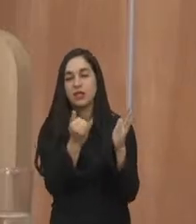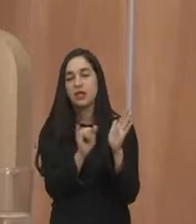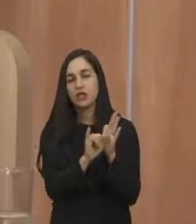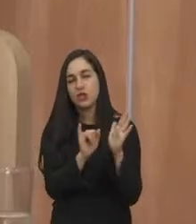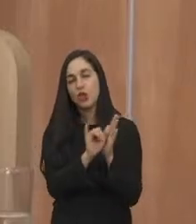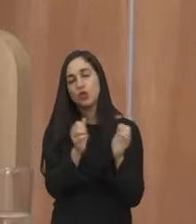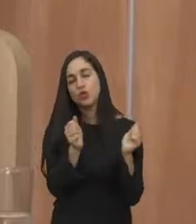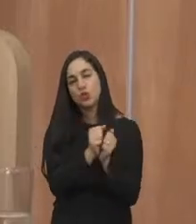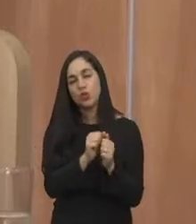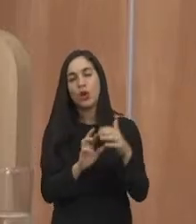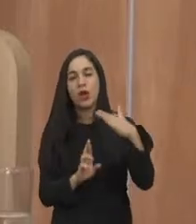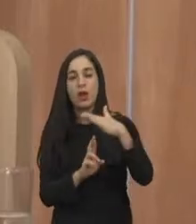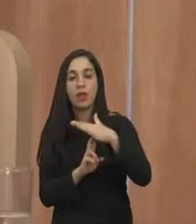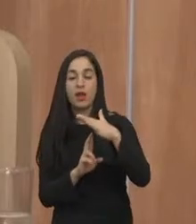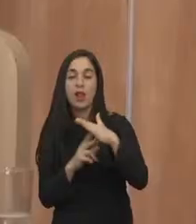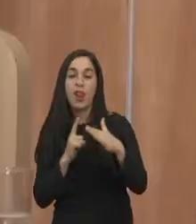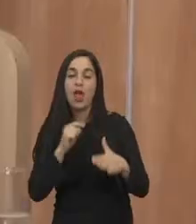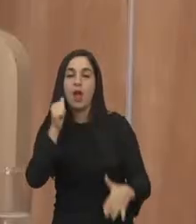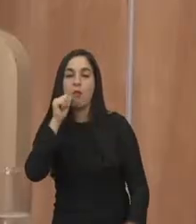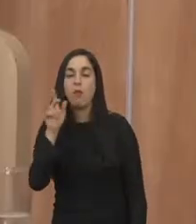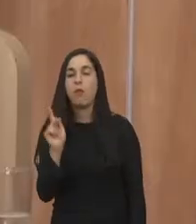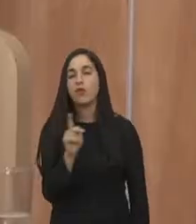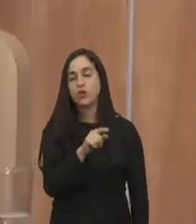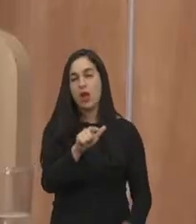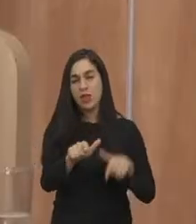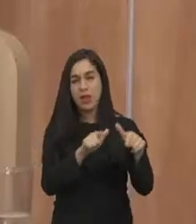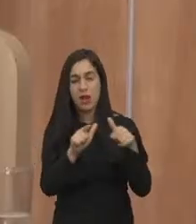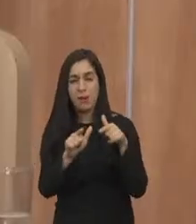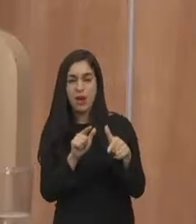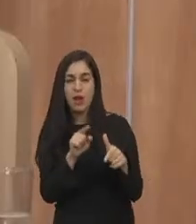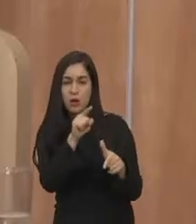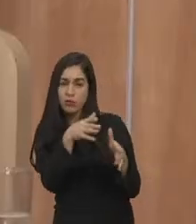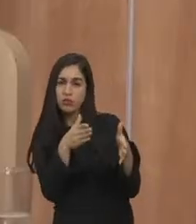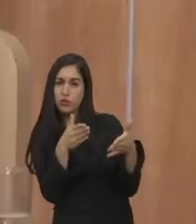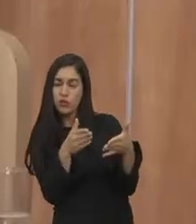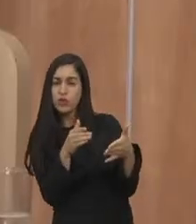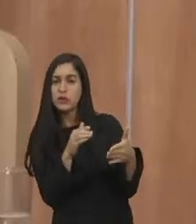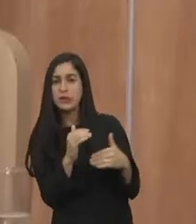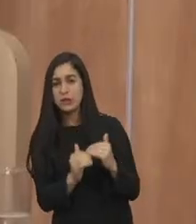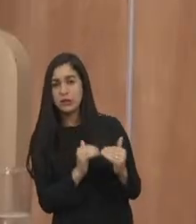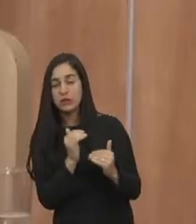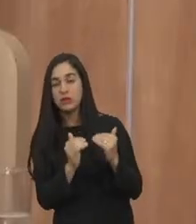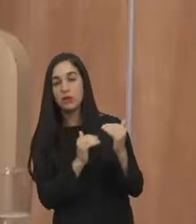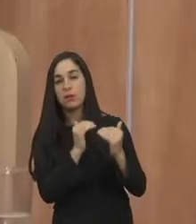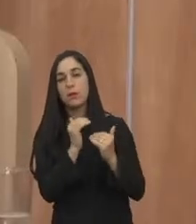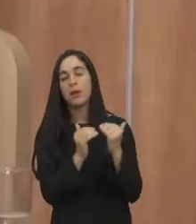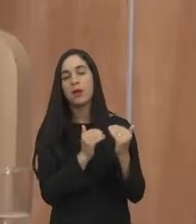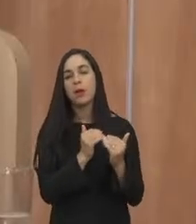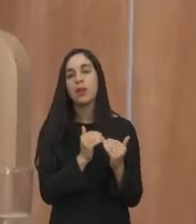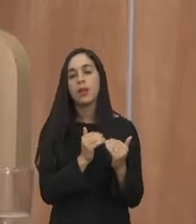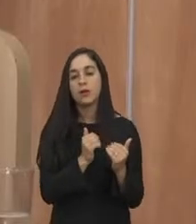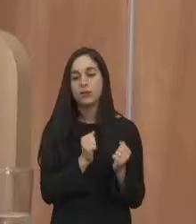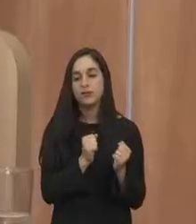inclusive tem uma professora trabalhando exclusivamente nisso, em desenvolvimento